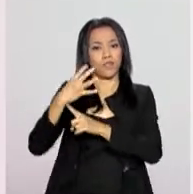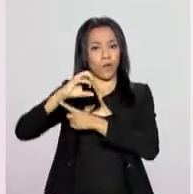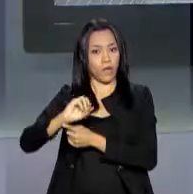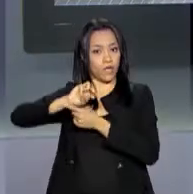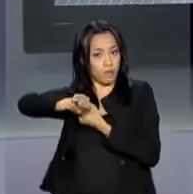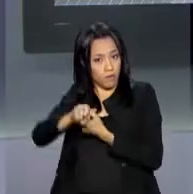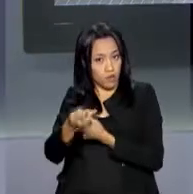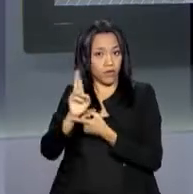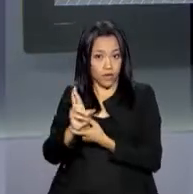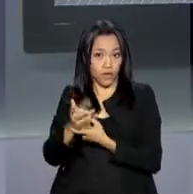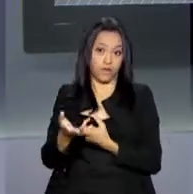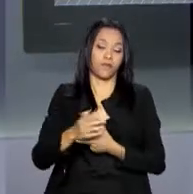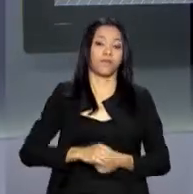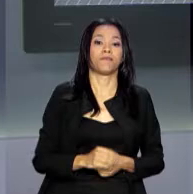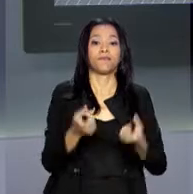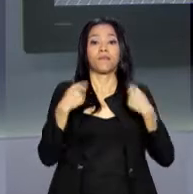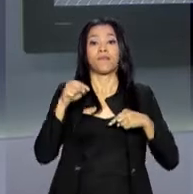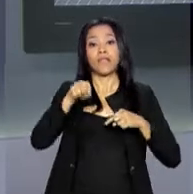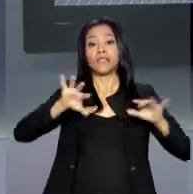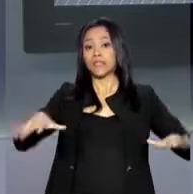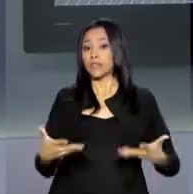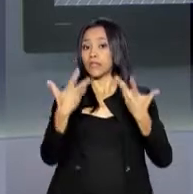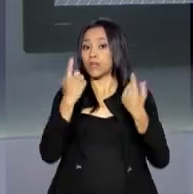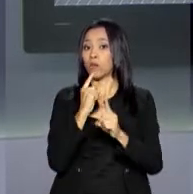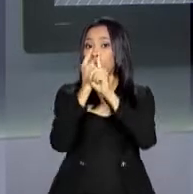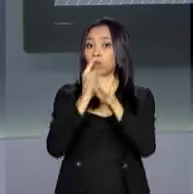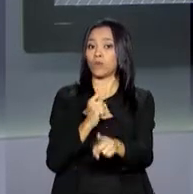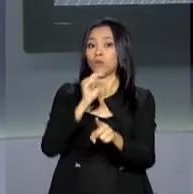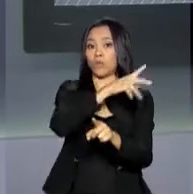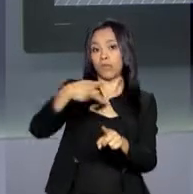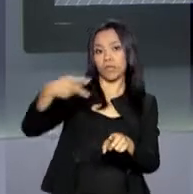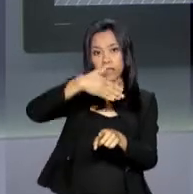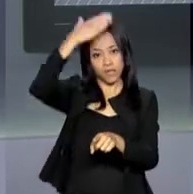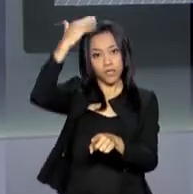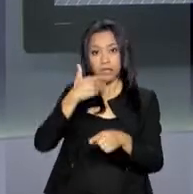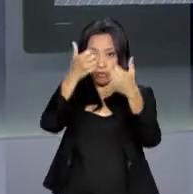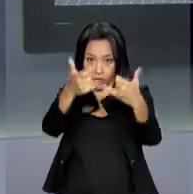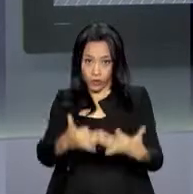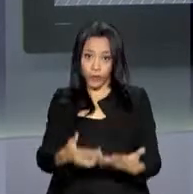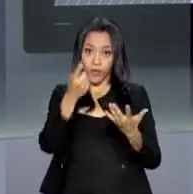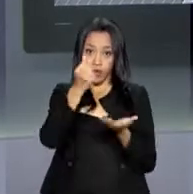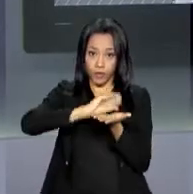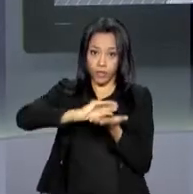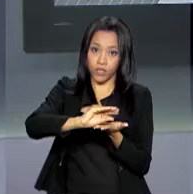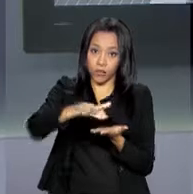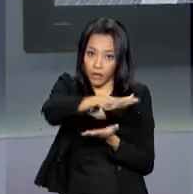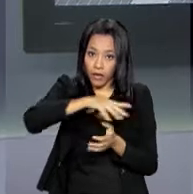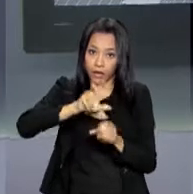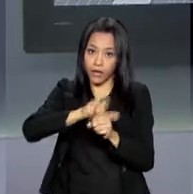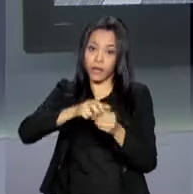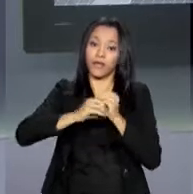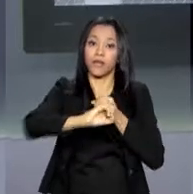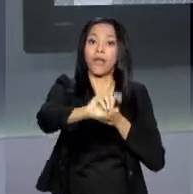reais durante a cerimônia o presidente michel temer disse que a liberação de recursos para o saneamento básico é uma